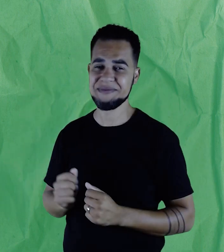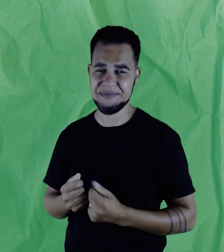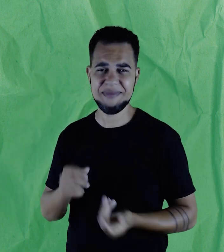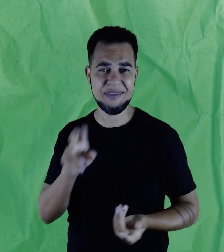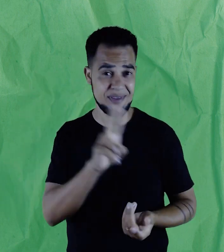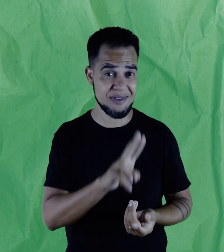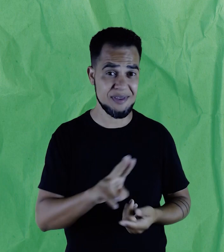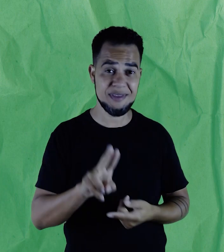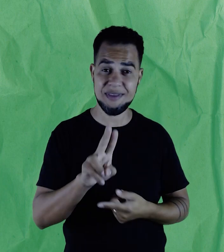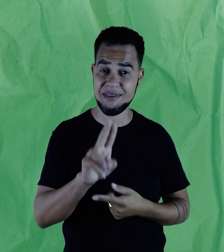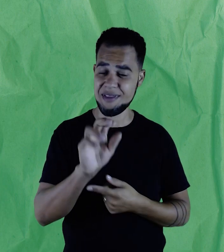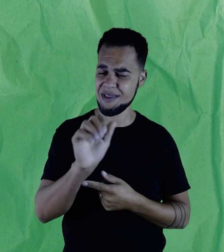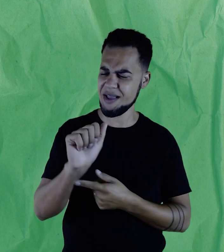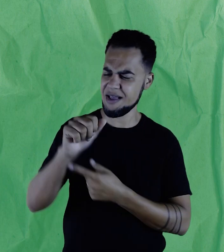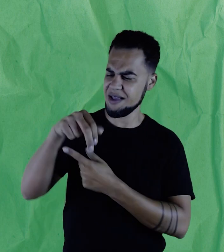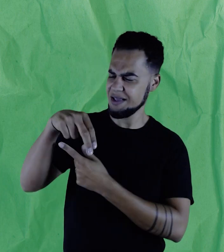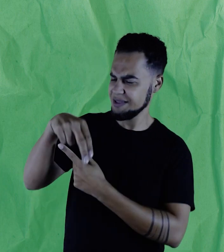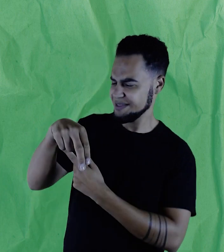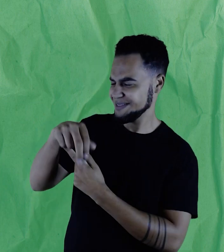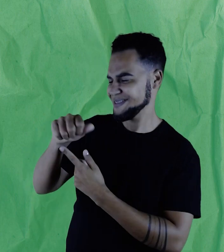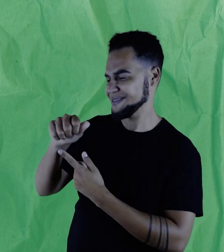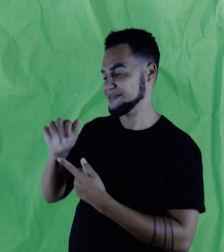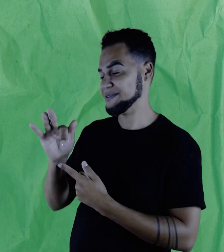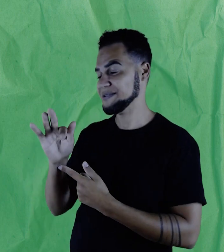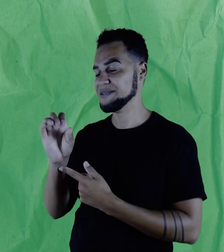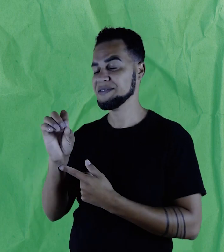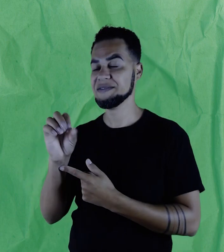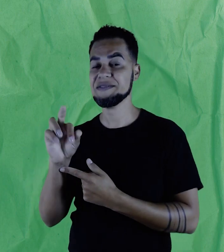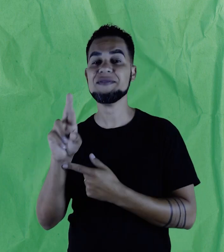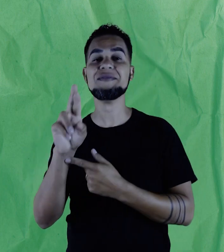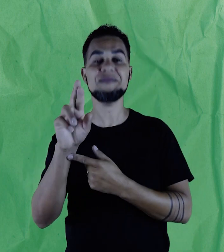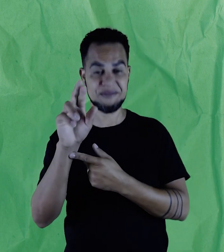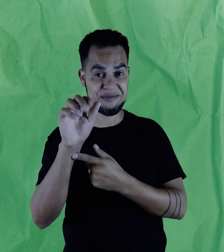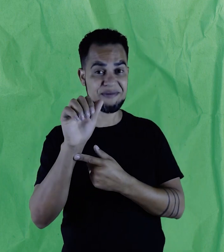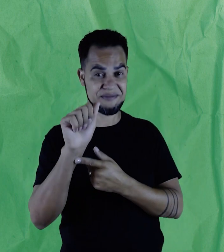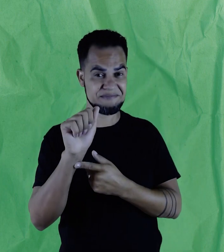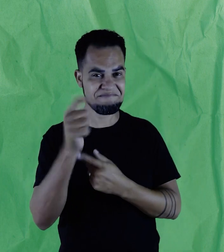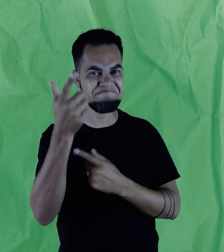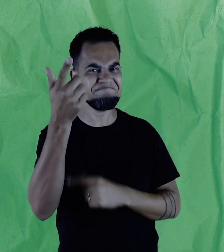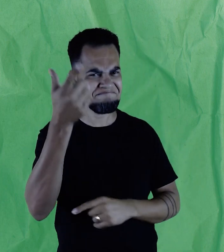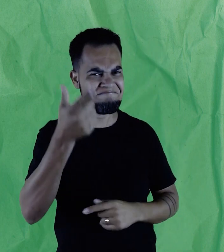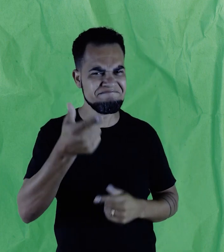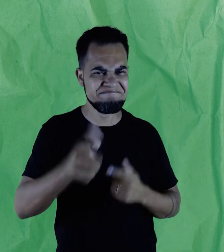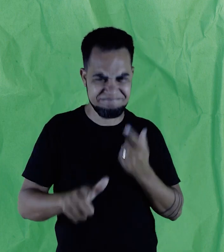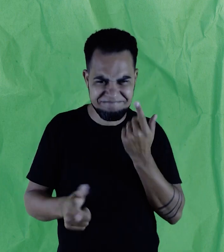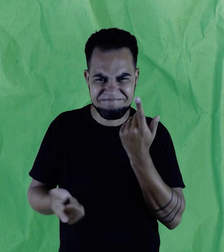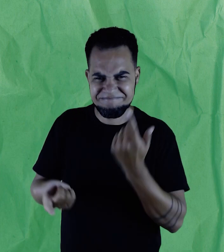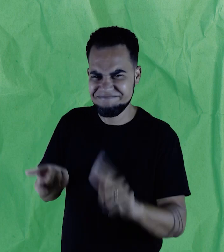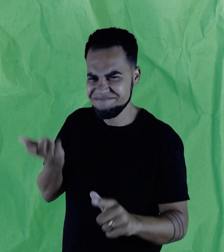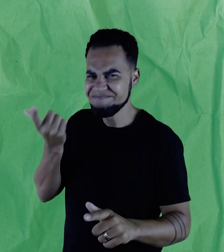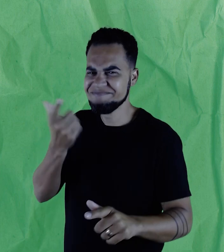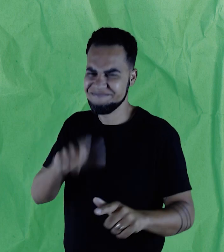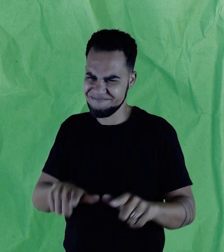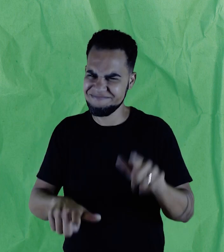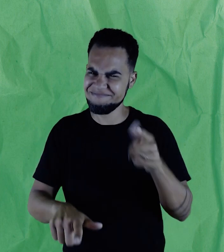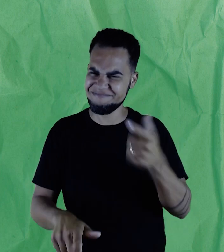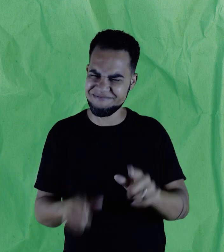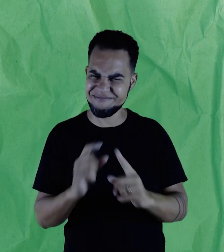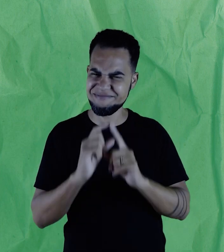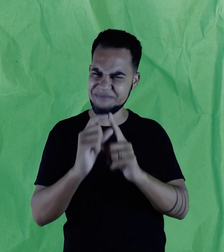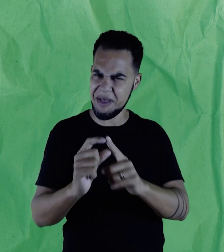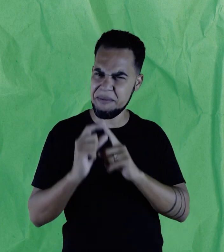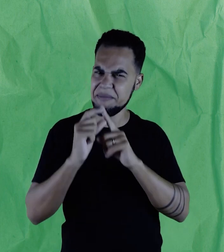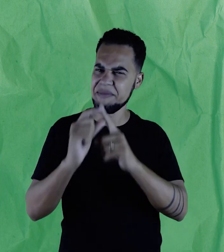Eu vou usar uma anáfora pra repetir palavras toda hora pra